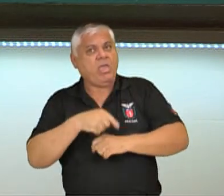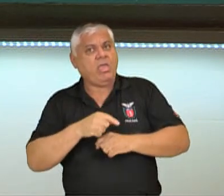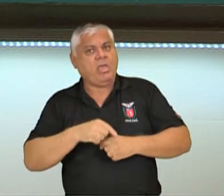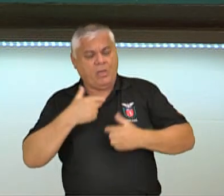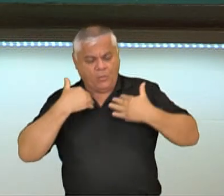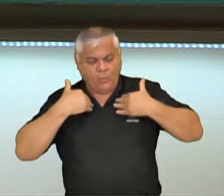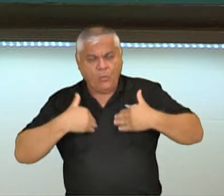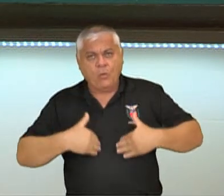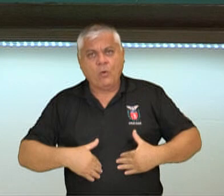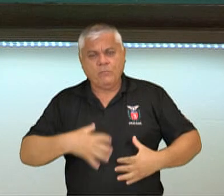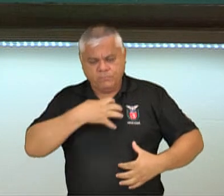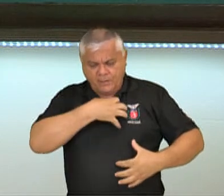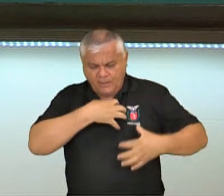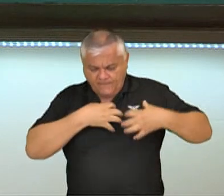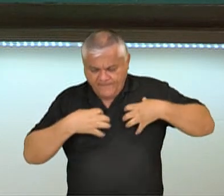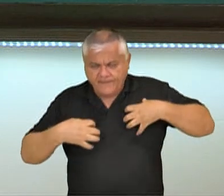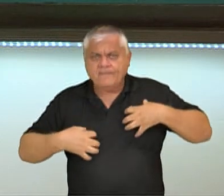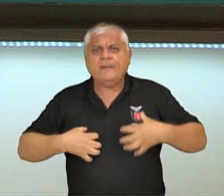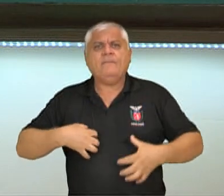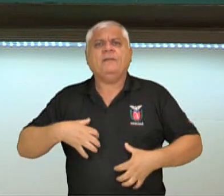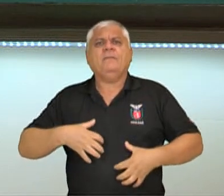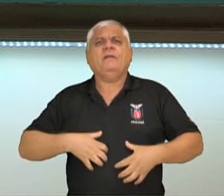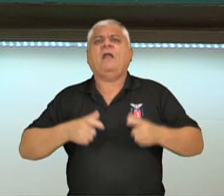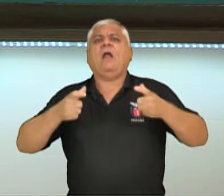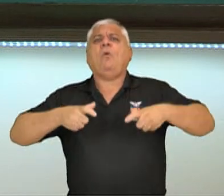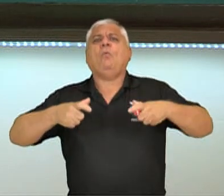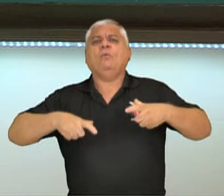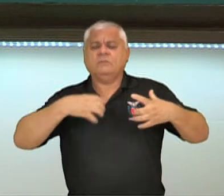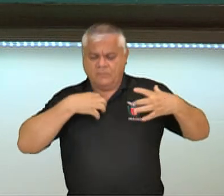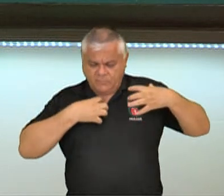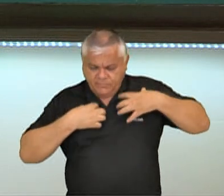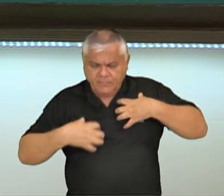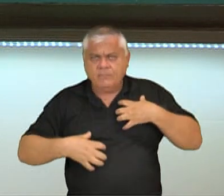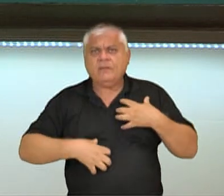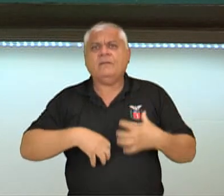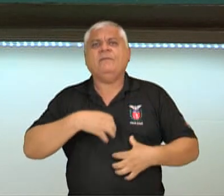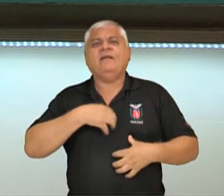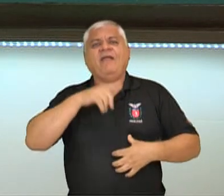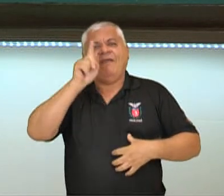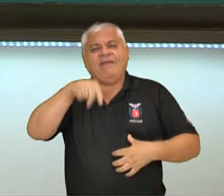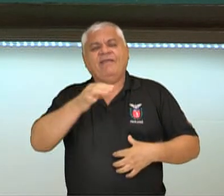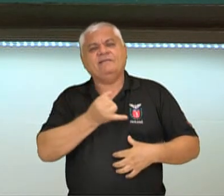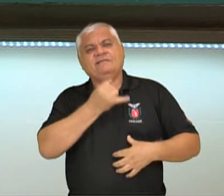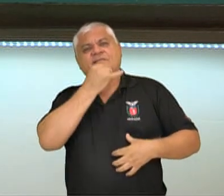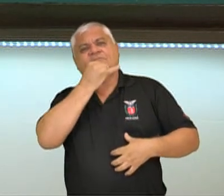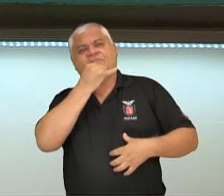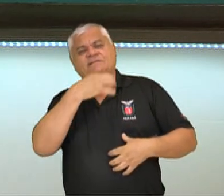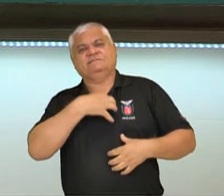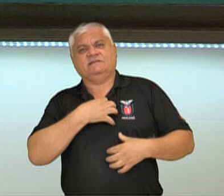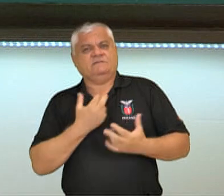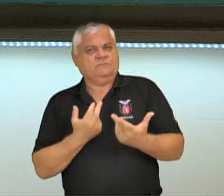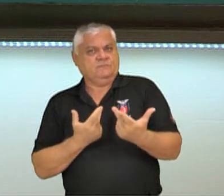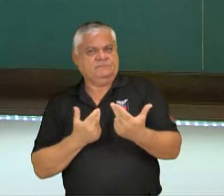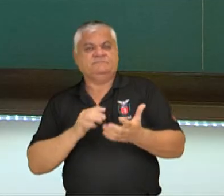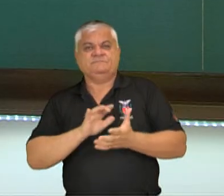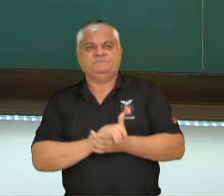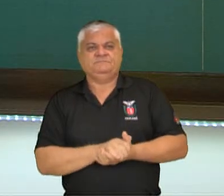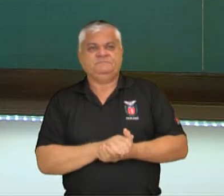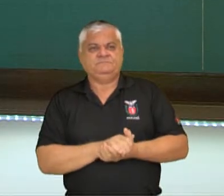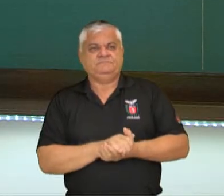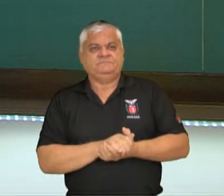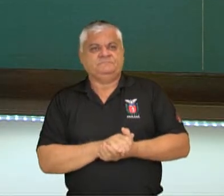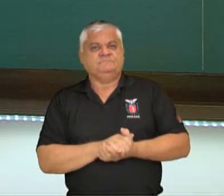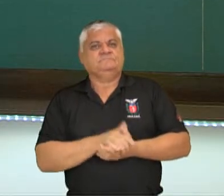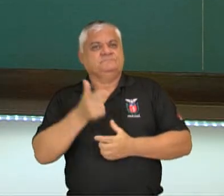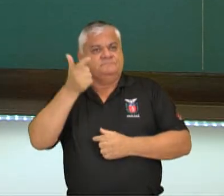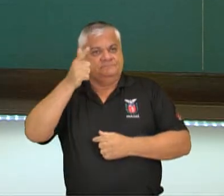teu corpo, né? Que aonde você sente a tristeza é aonde o teu corpo está sentindo também, né? Agora olha